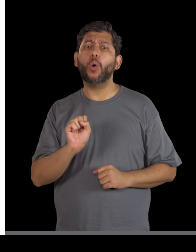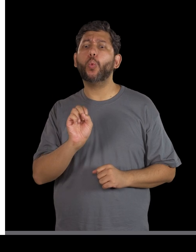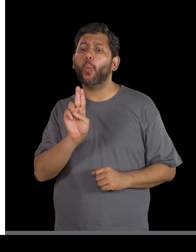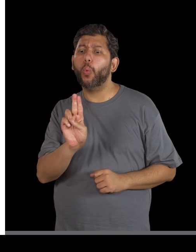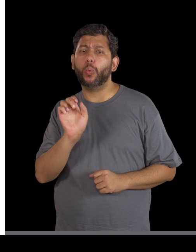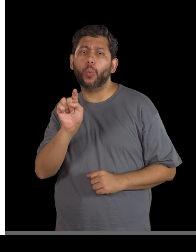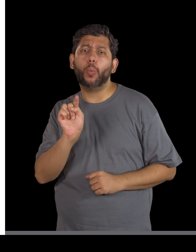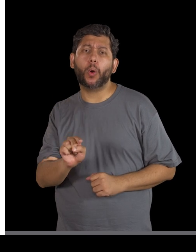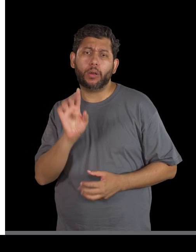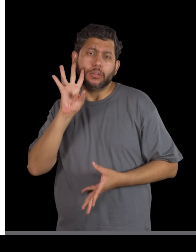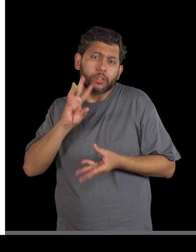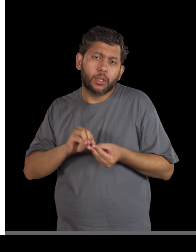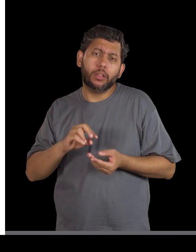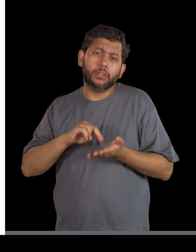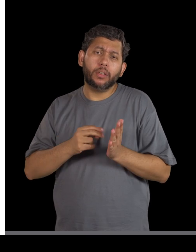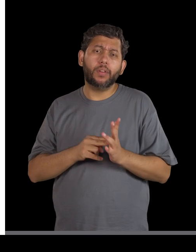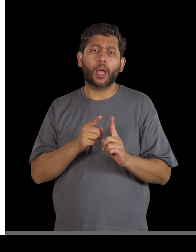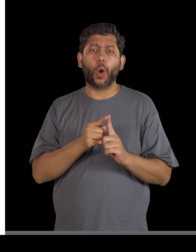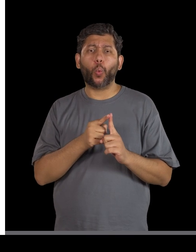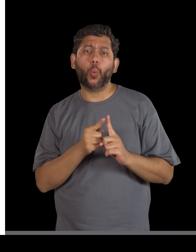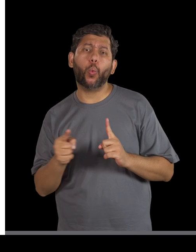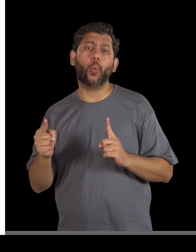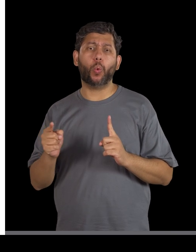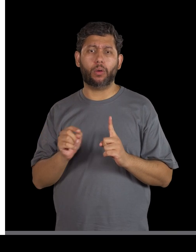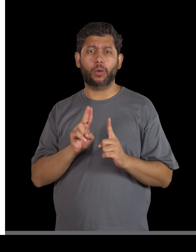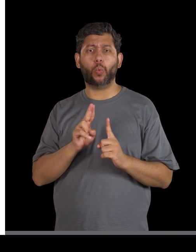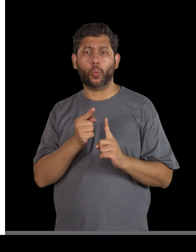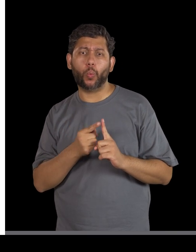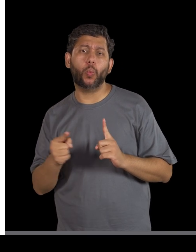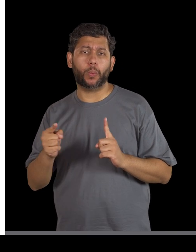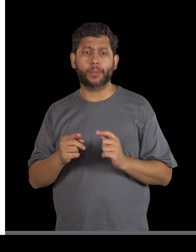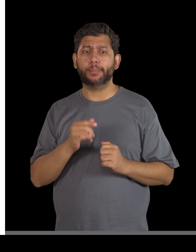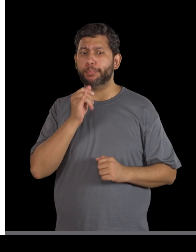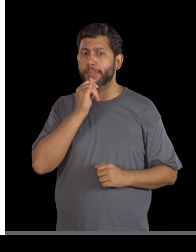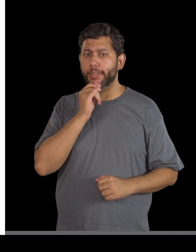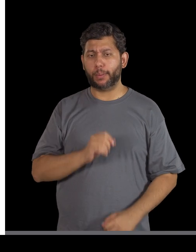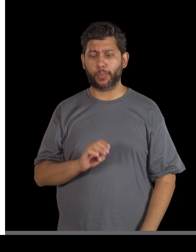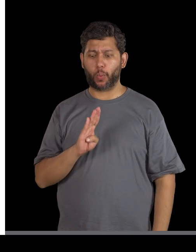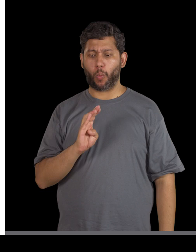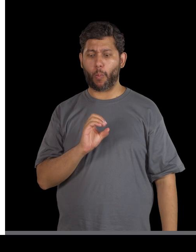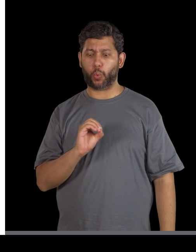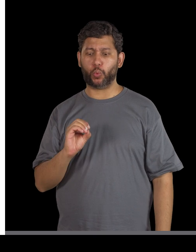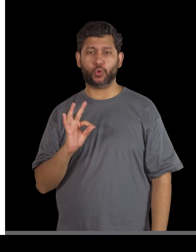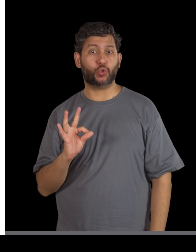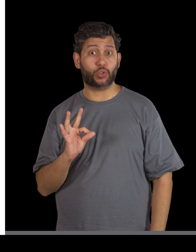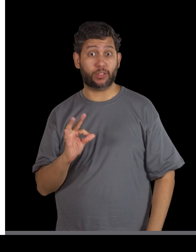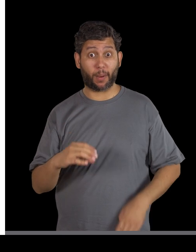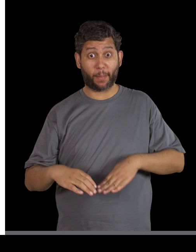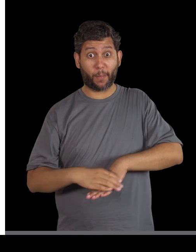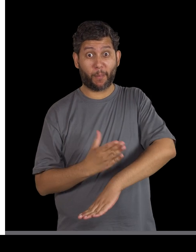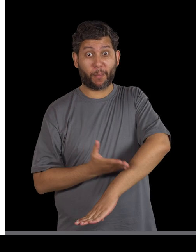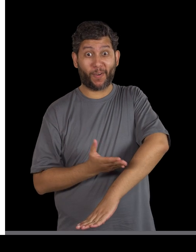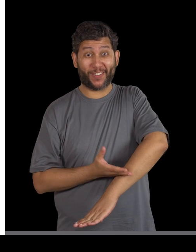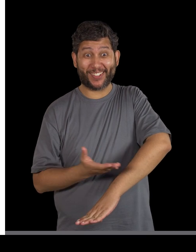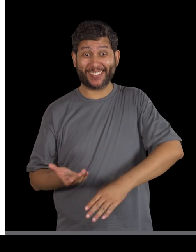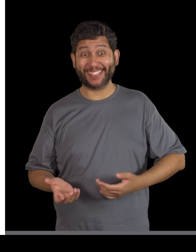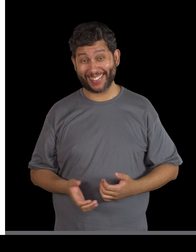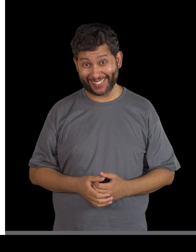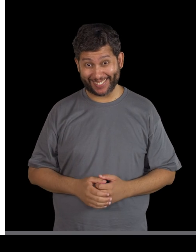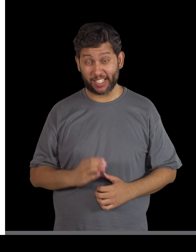os dois pontinhos para especificar que ele é uma vogal longa numa palavra como boot, né? Bota,